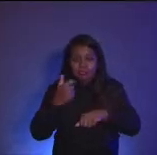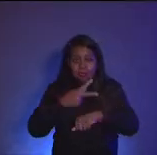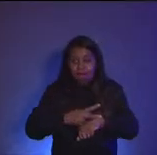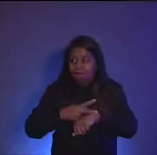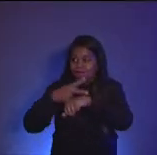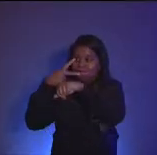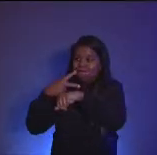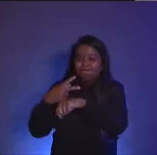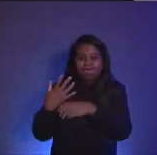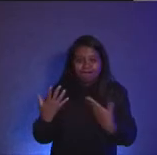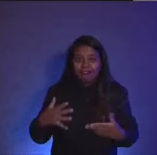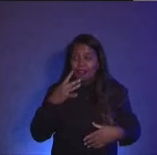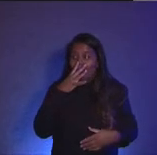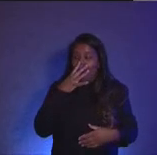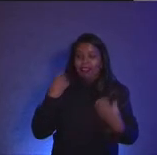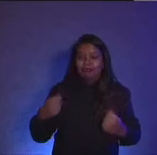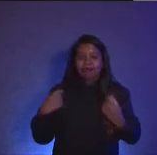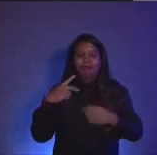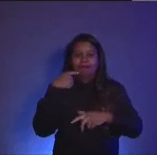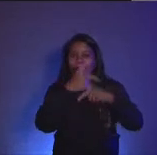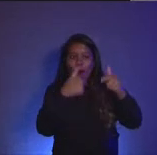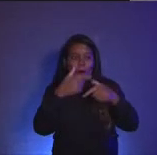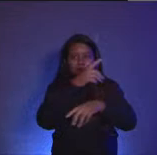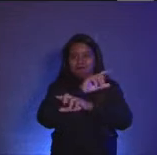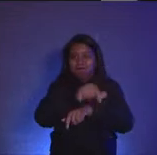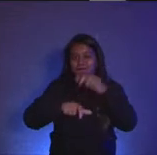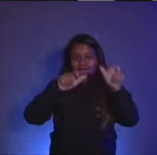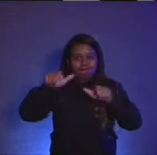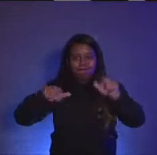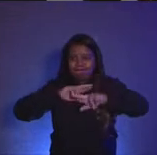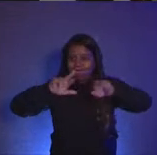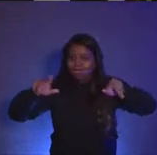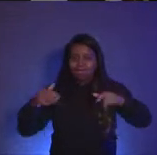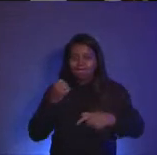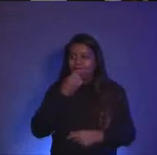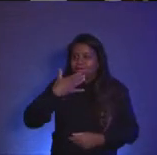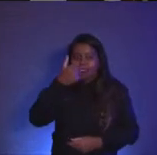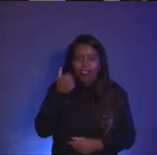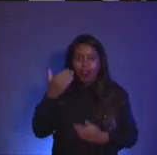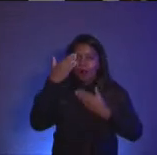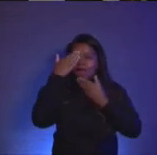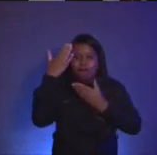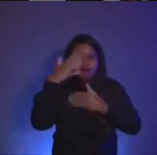eram muito bons e parabéns para eles. Eu queria agradecer, então, também